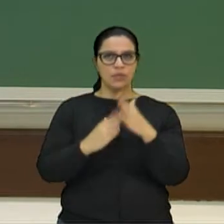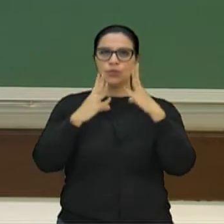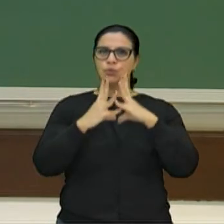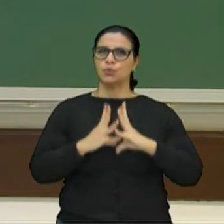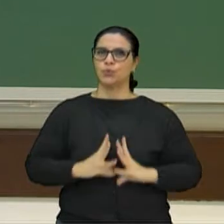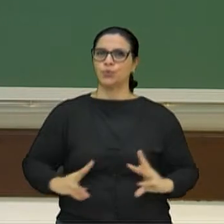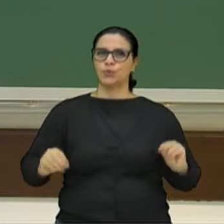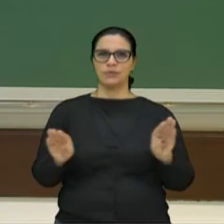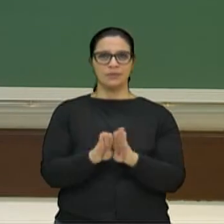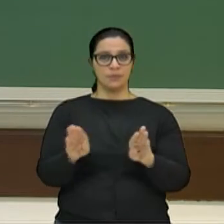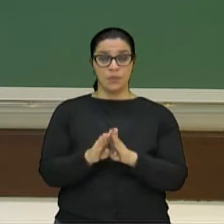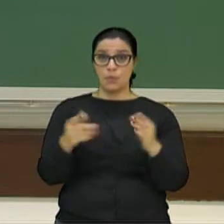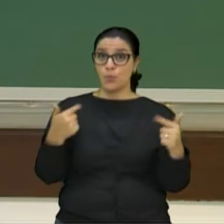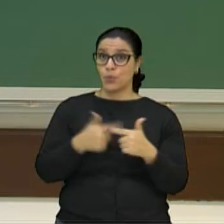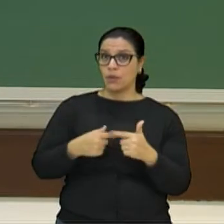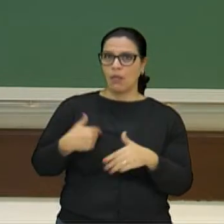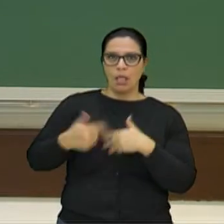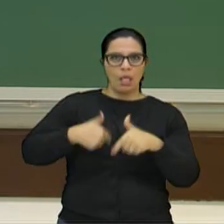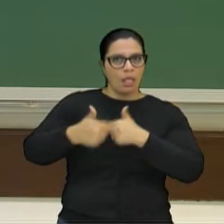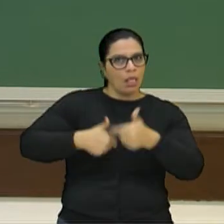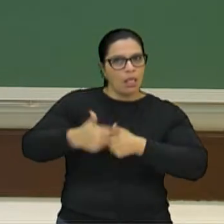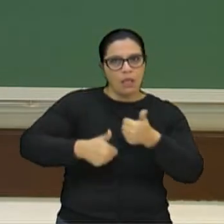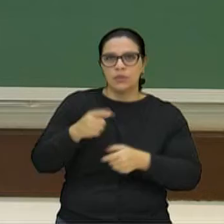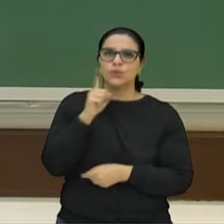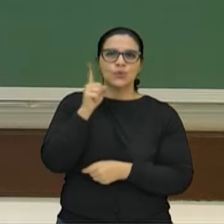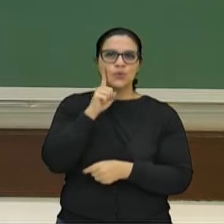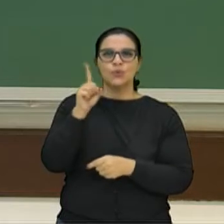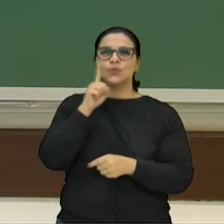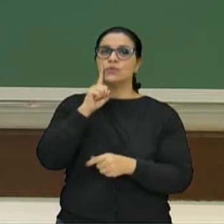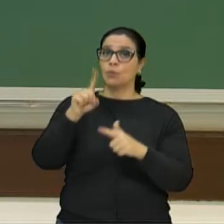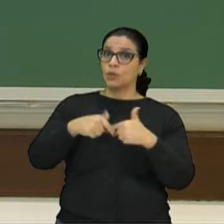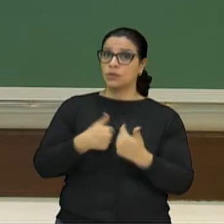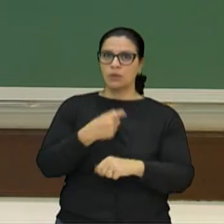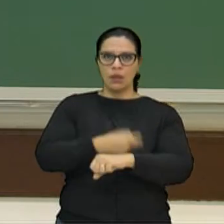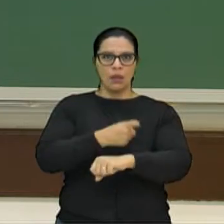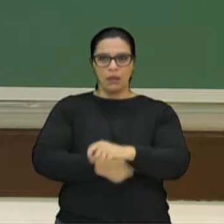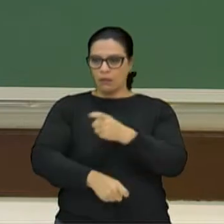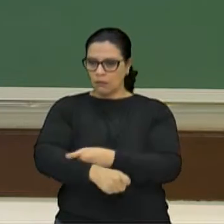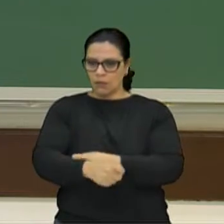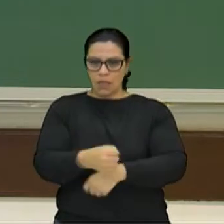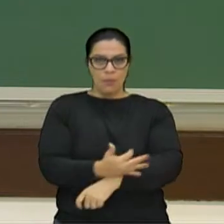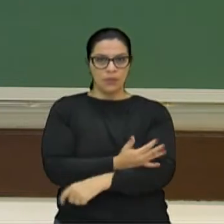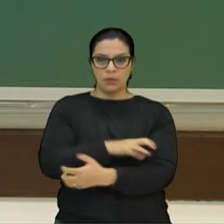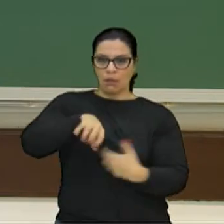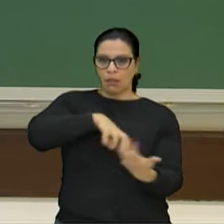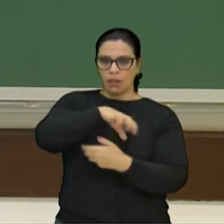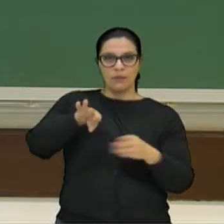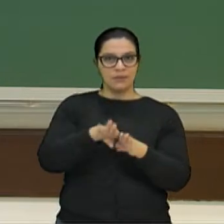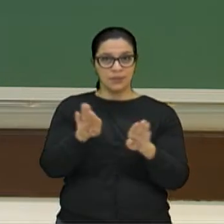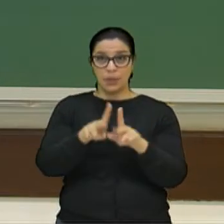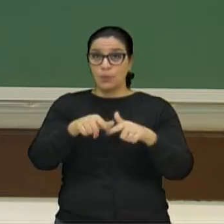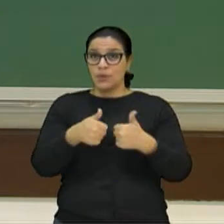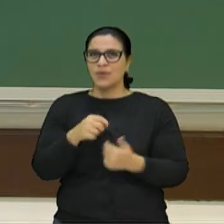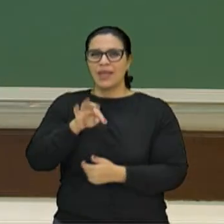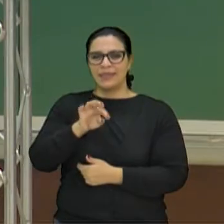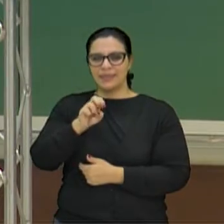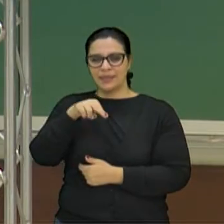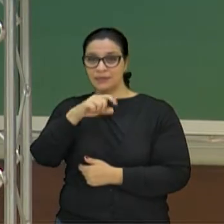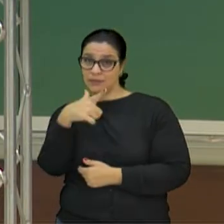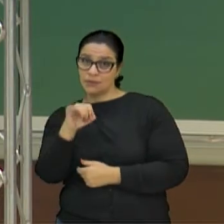criadas no decorrer das atividades cotidianas, né? Então, cria-se essas tensões,